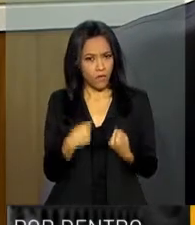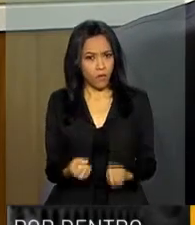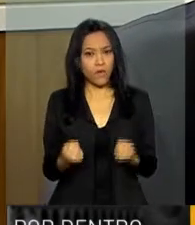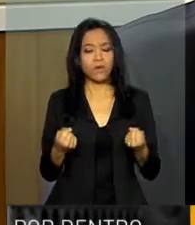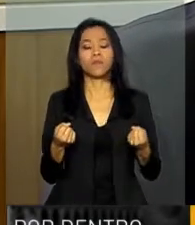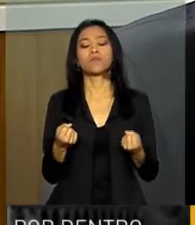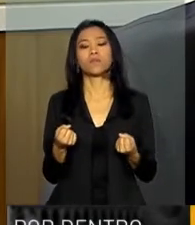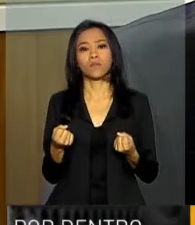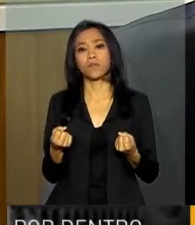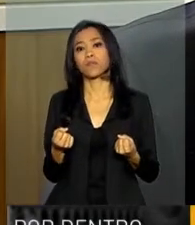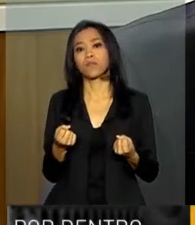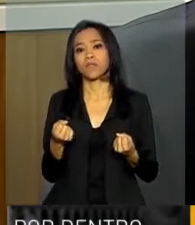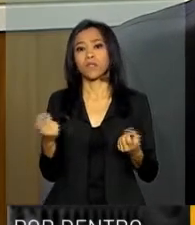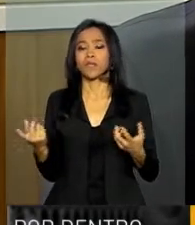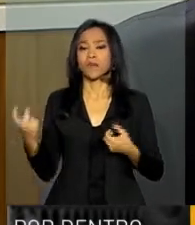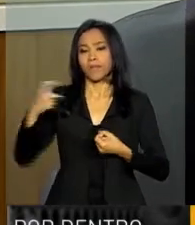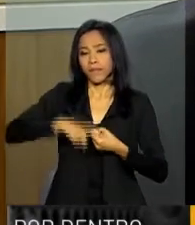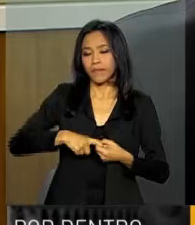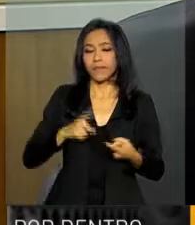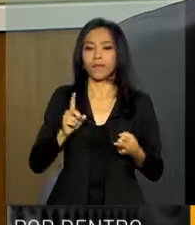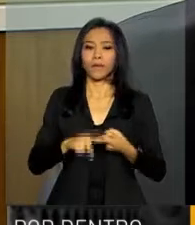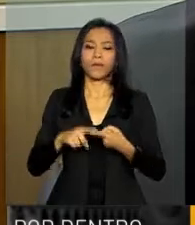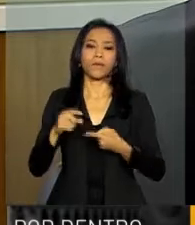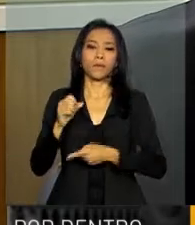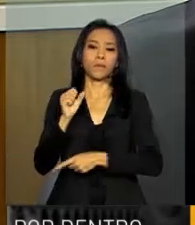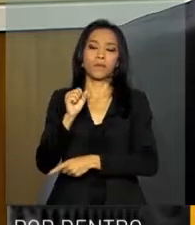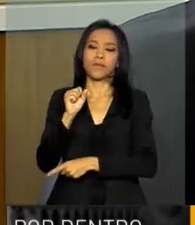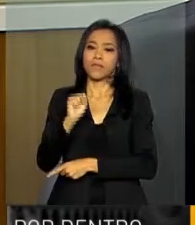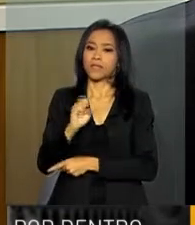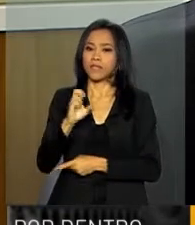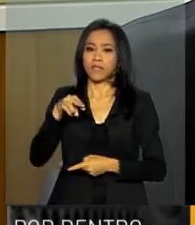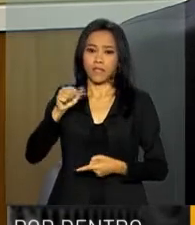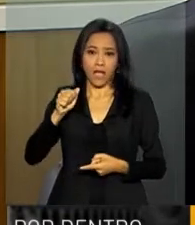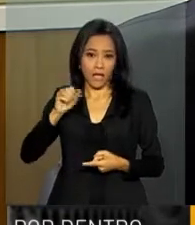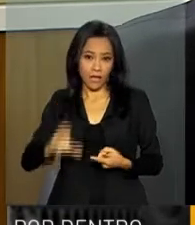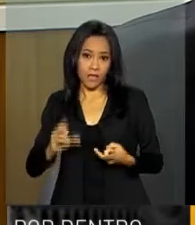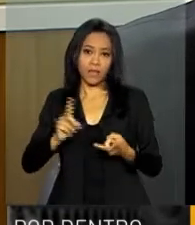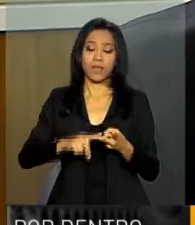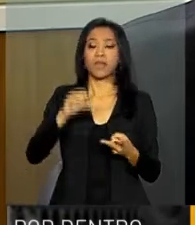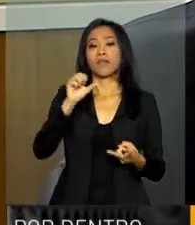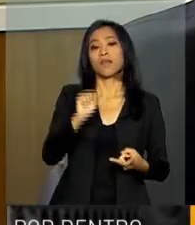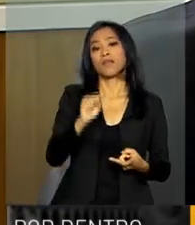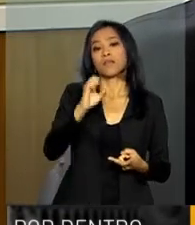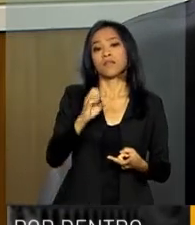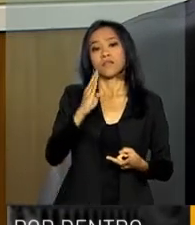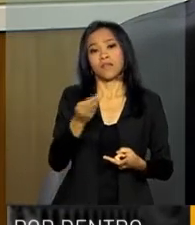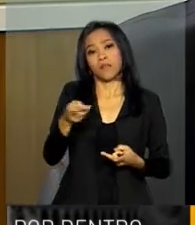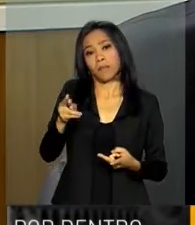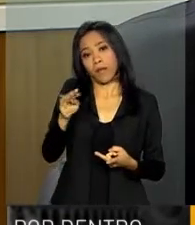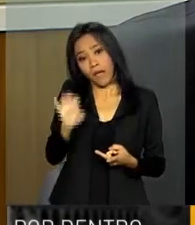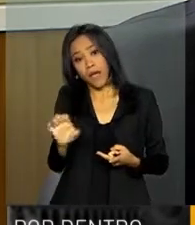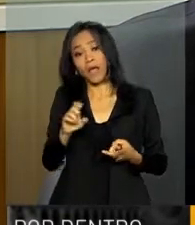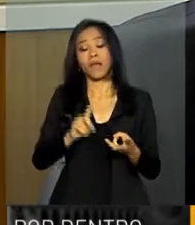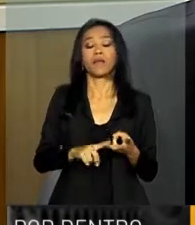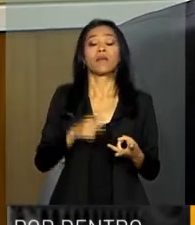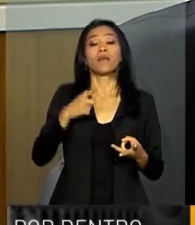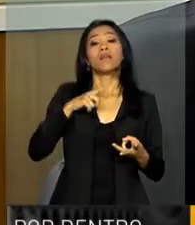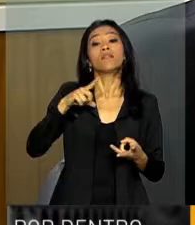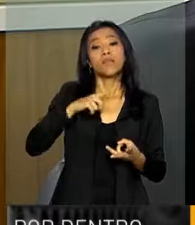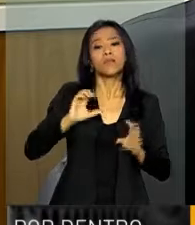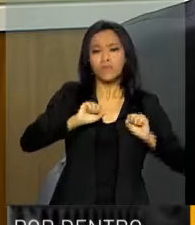que nessa área mas o senna que os atrai há um esforço dos estados dos municípios sempre na direção da